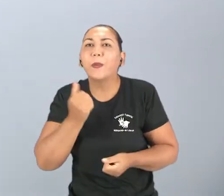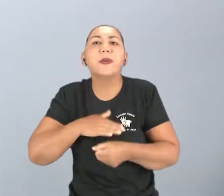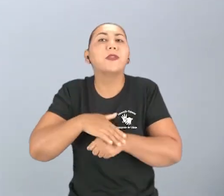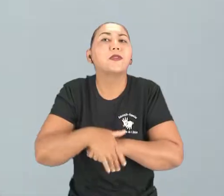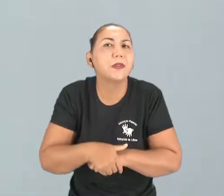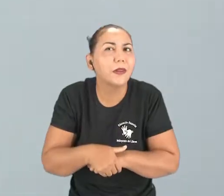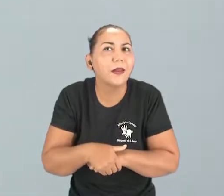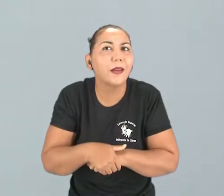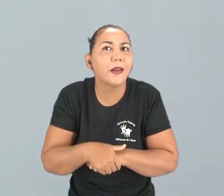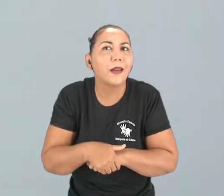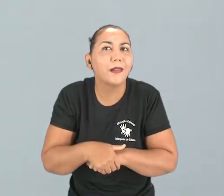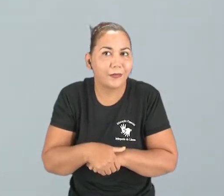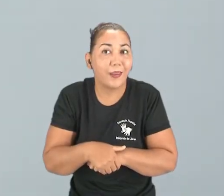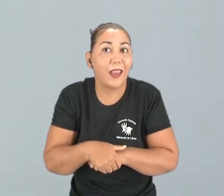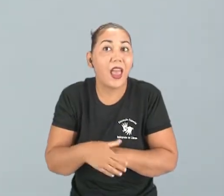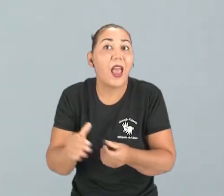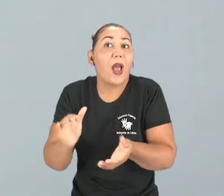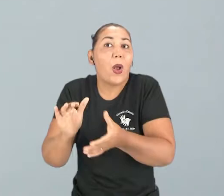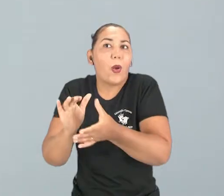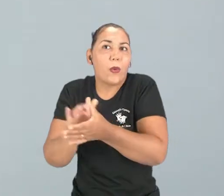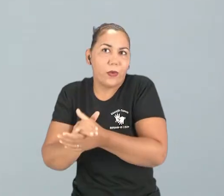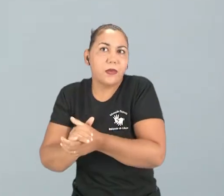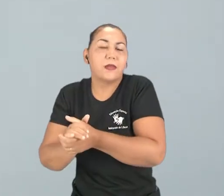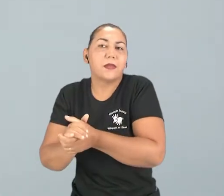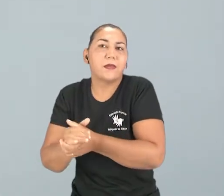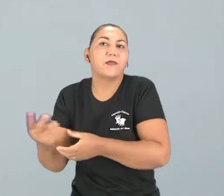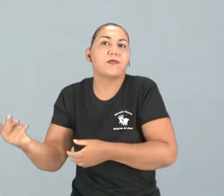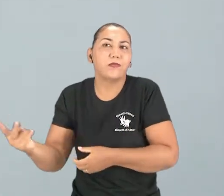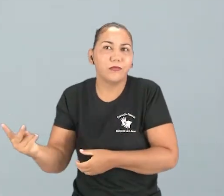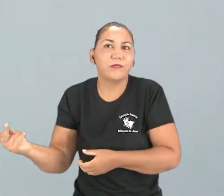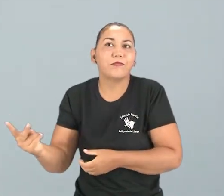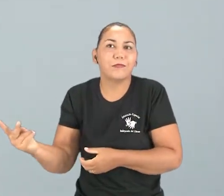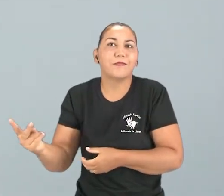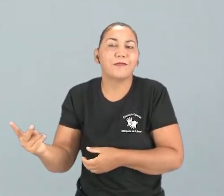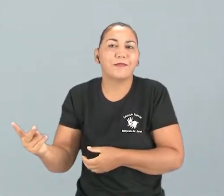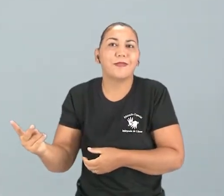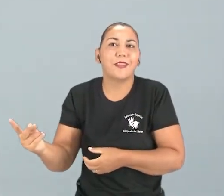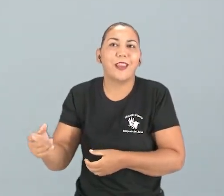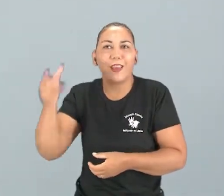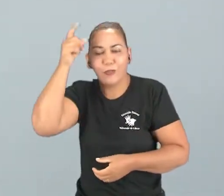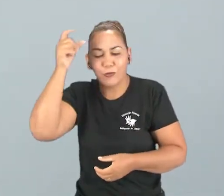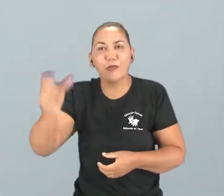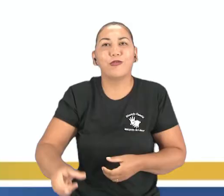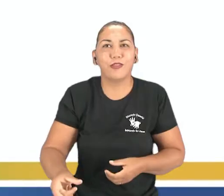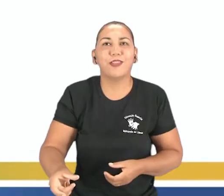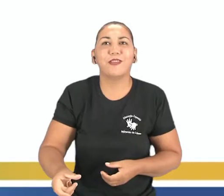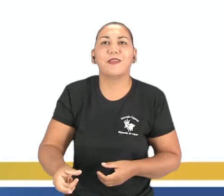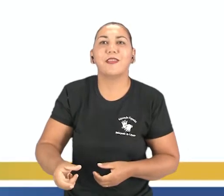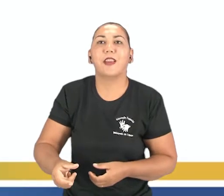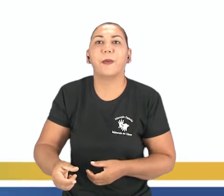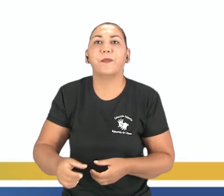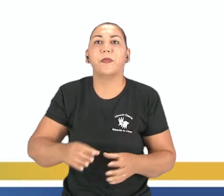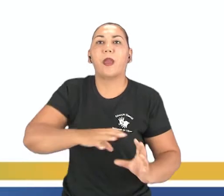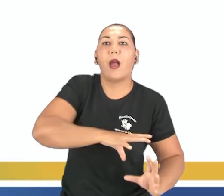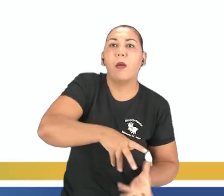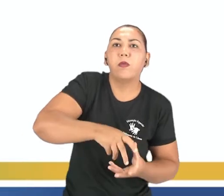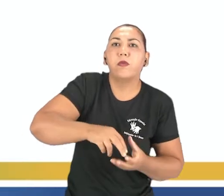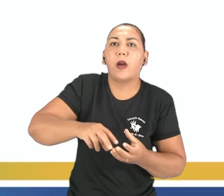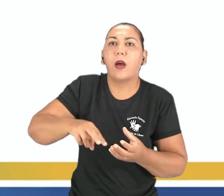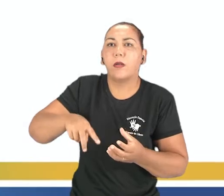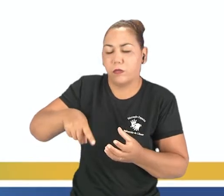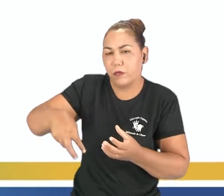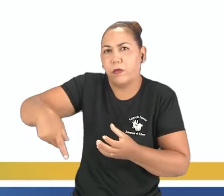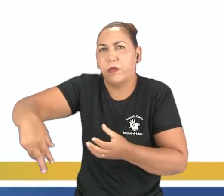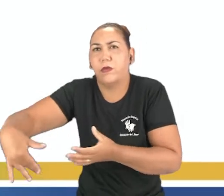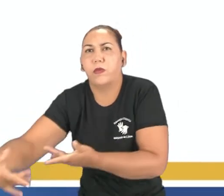caso, os casais ali, que está no plural. É o nosso sujeito. A bola rolou escada abaixo. Então, ali, que